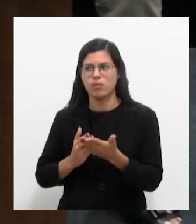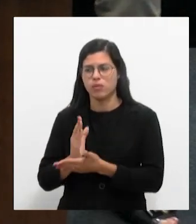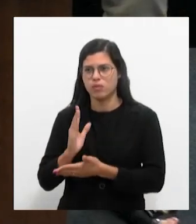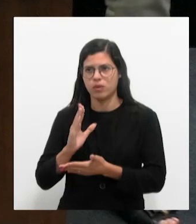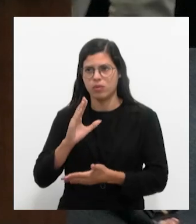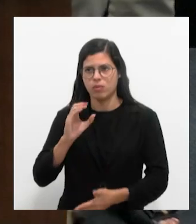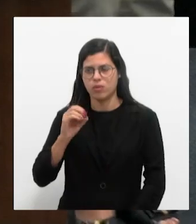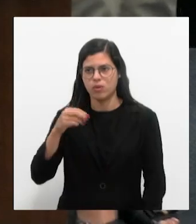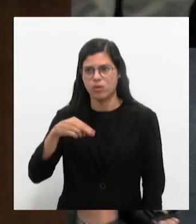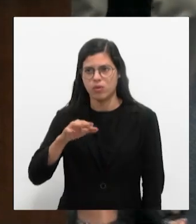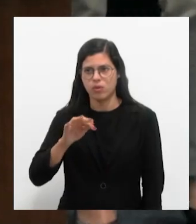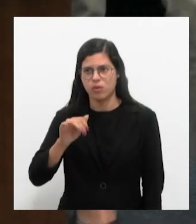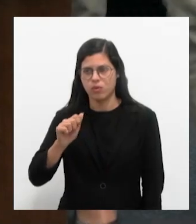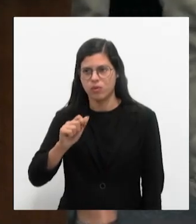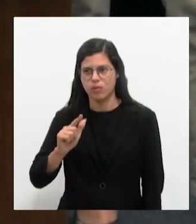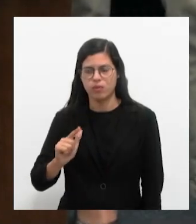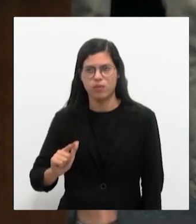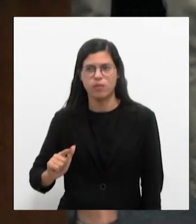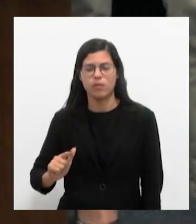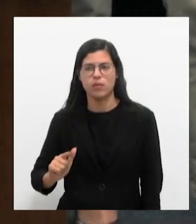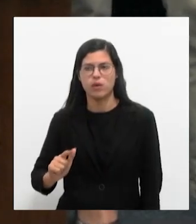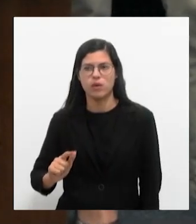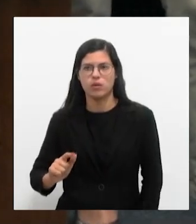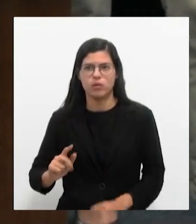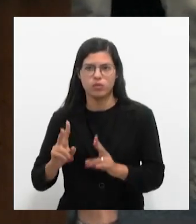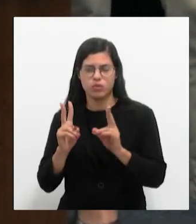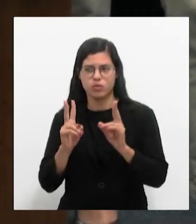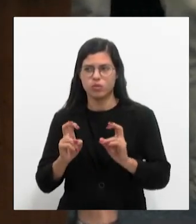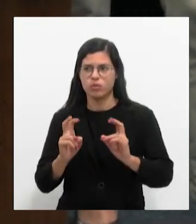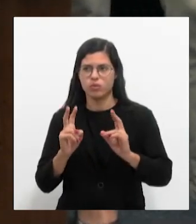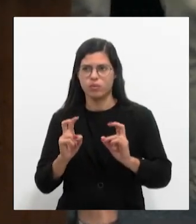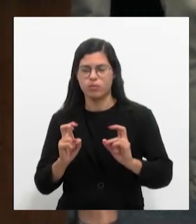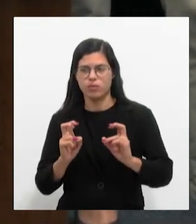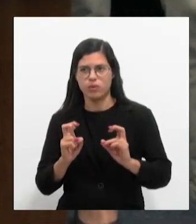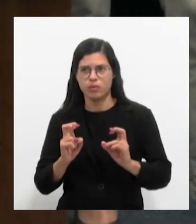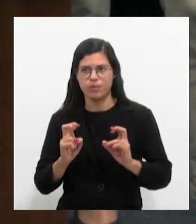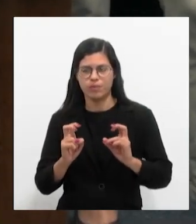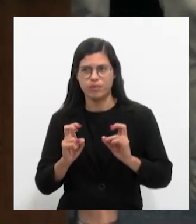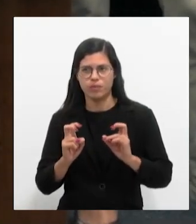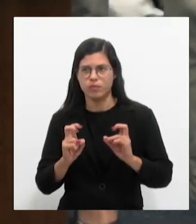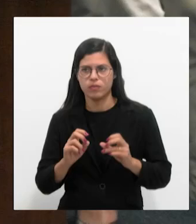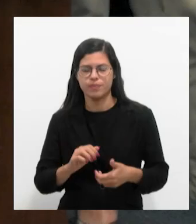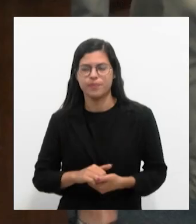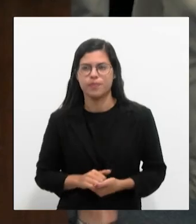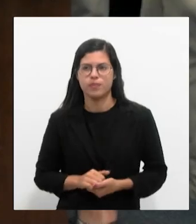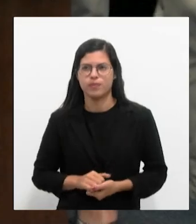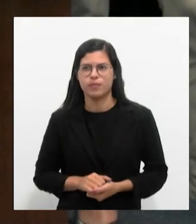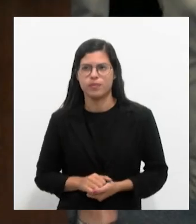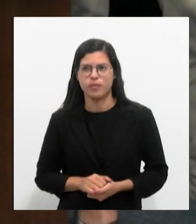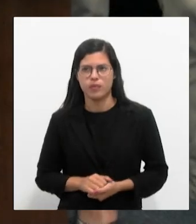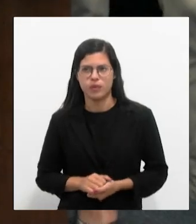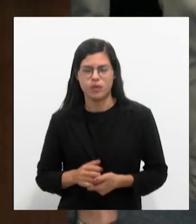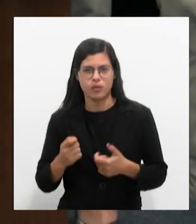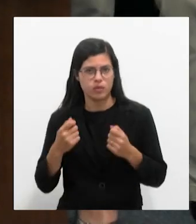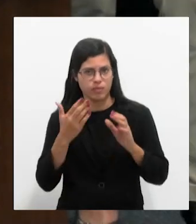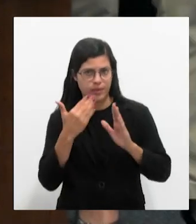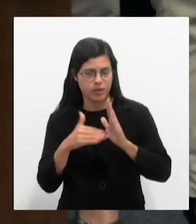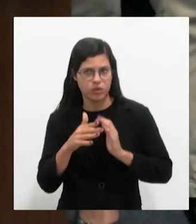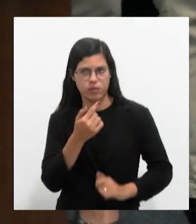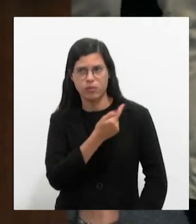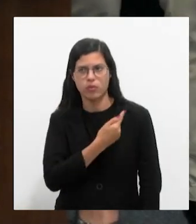CONFAS e que trata de deve ser encaminhado pelo governo